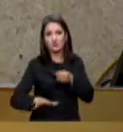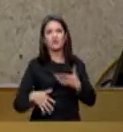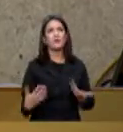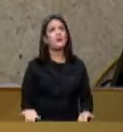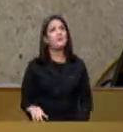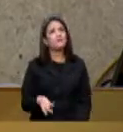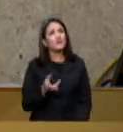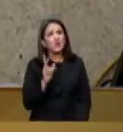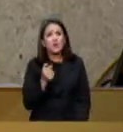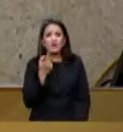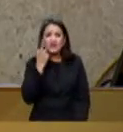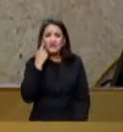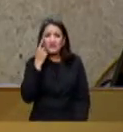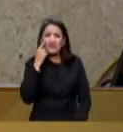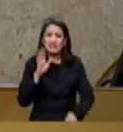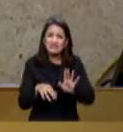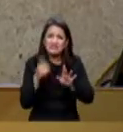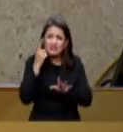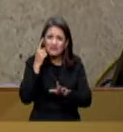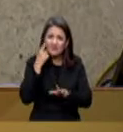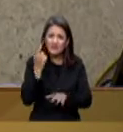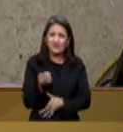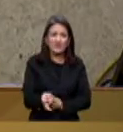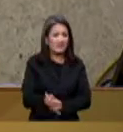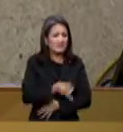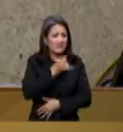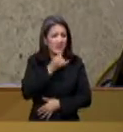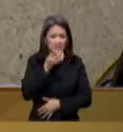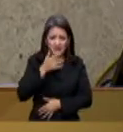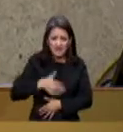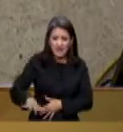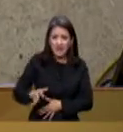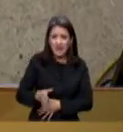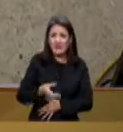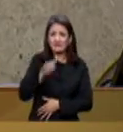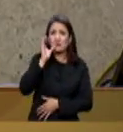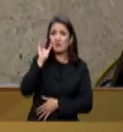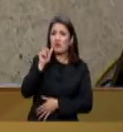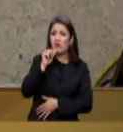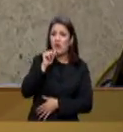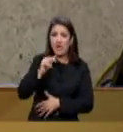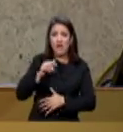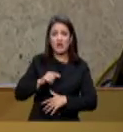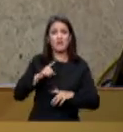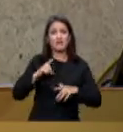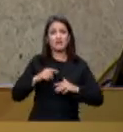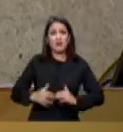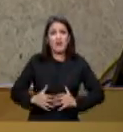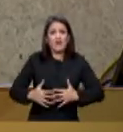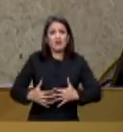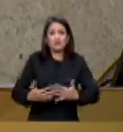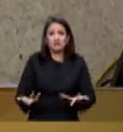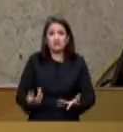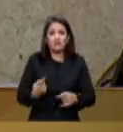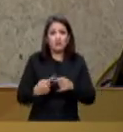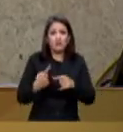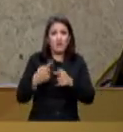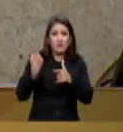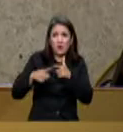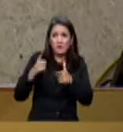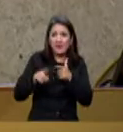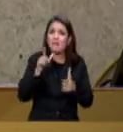cenas degradantes de crianças bebendo água contaminada, com as barrigas enormes, problemas